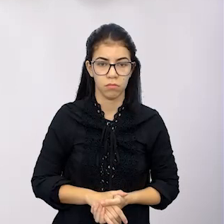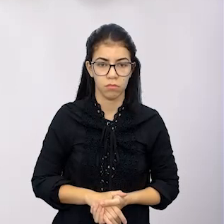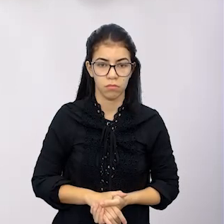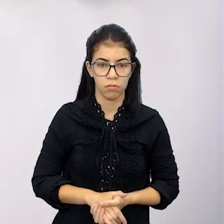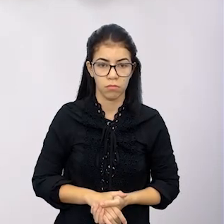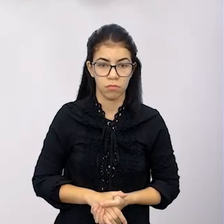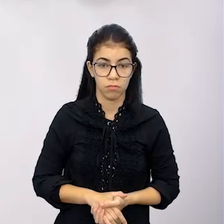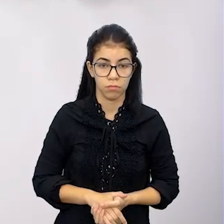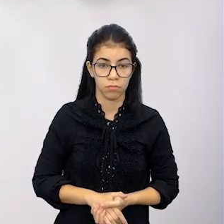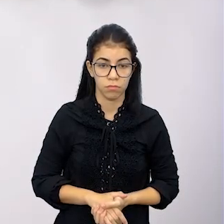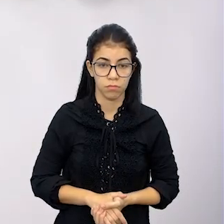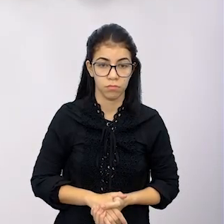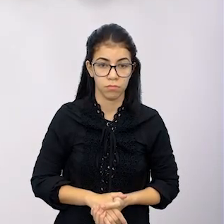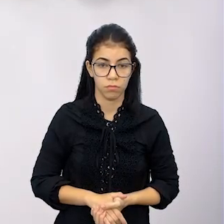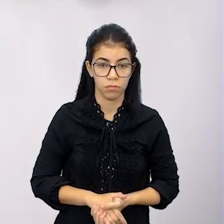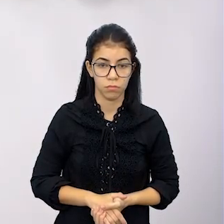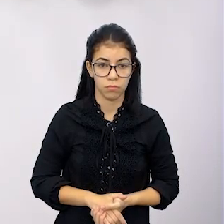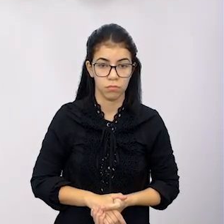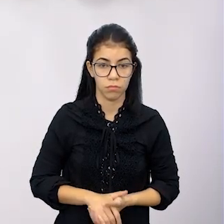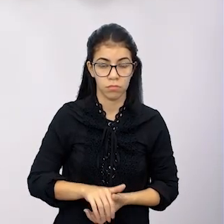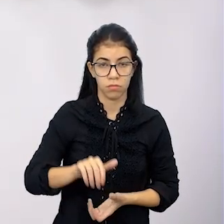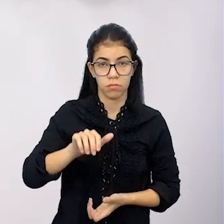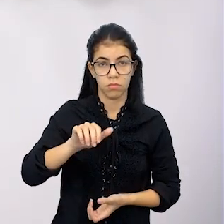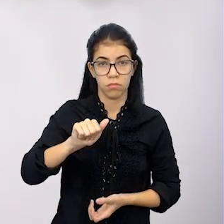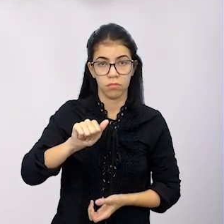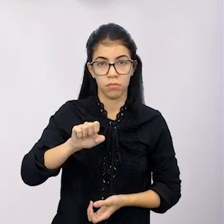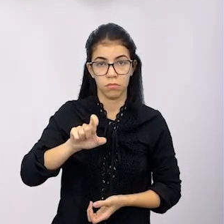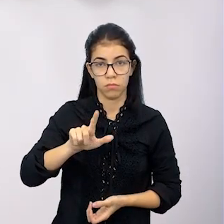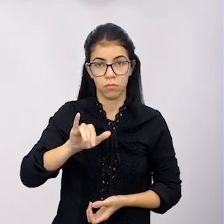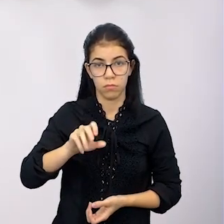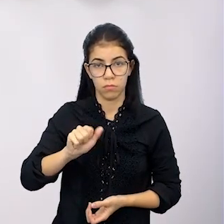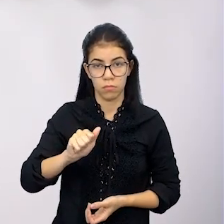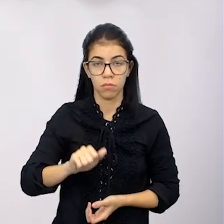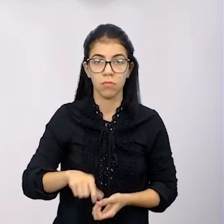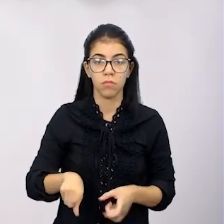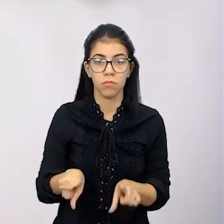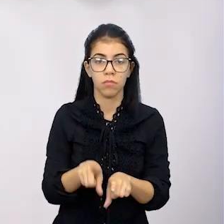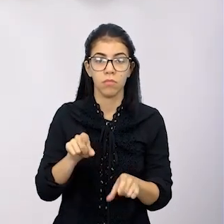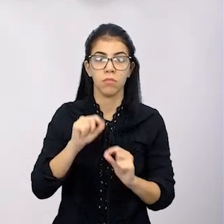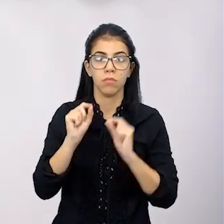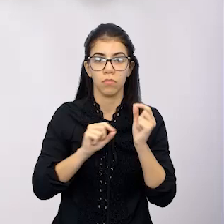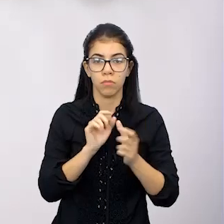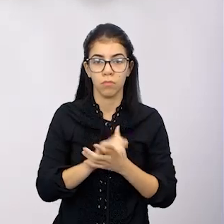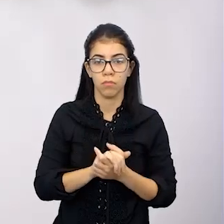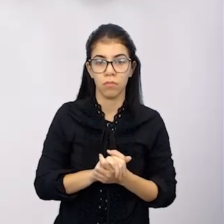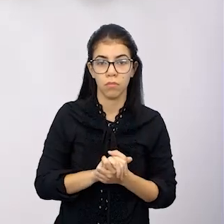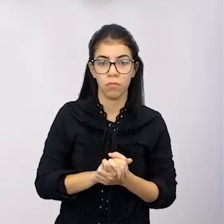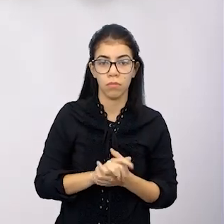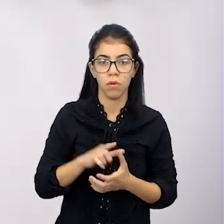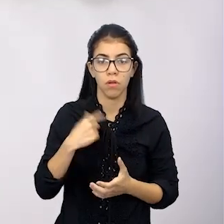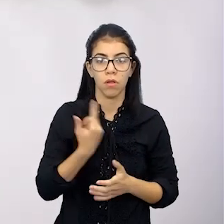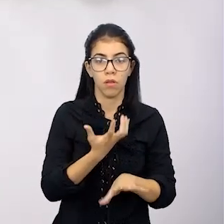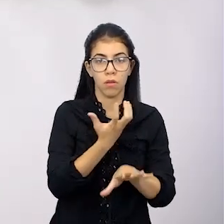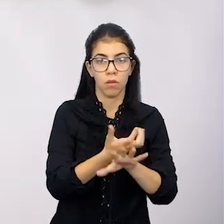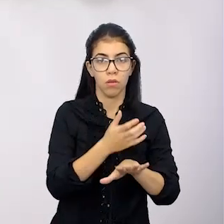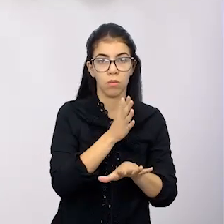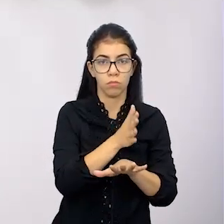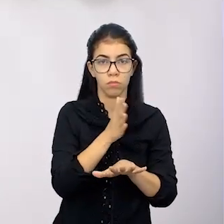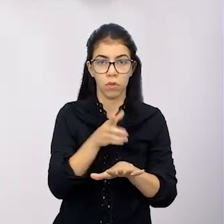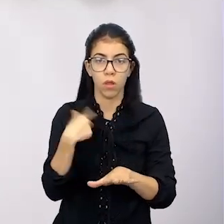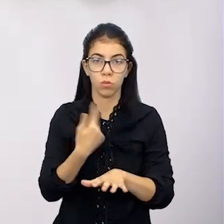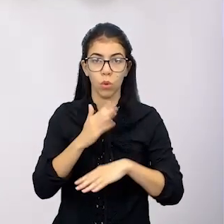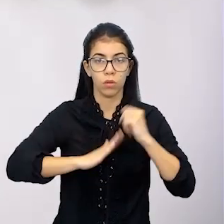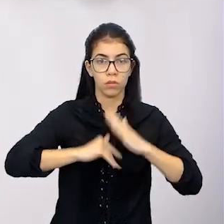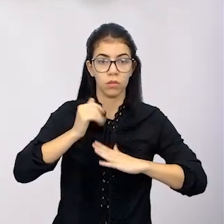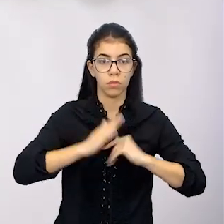professora Edia Rocha, perdão. Né? Colocou arte também, exatamente, professora. Todos os componentes a gente trabalha